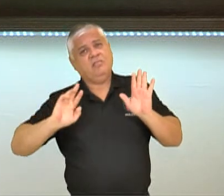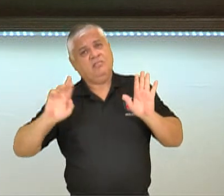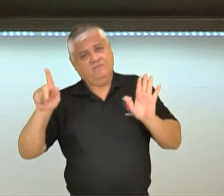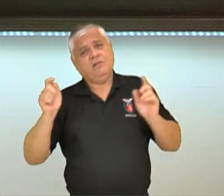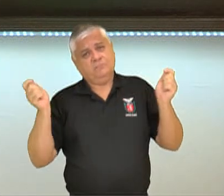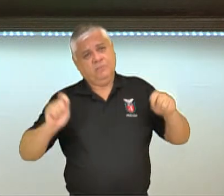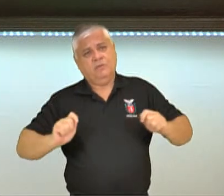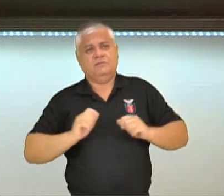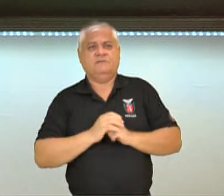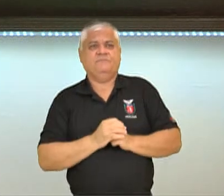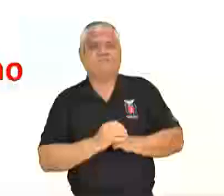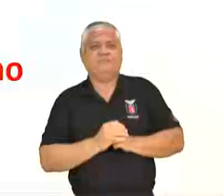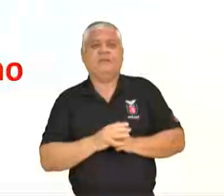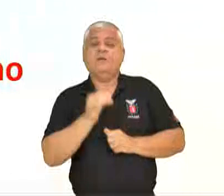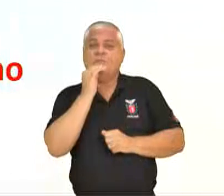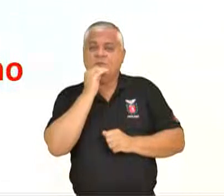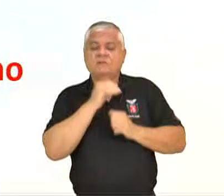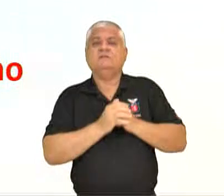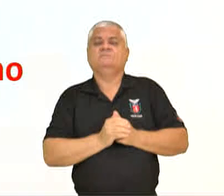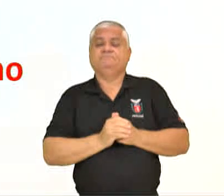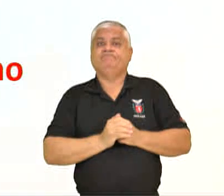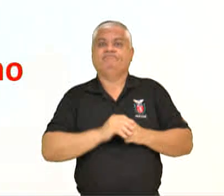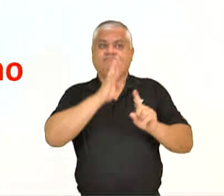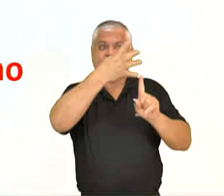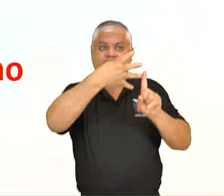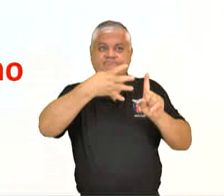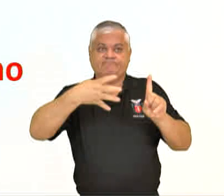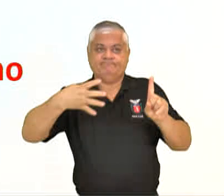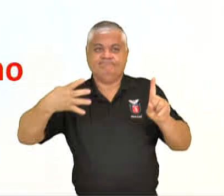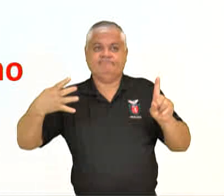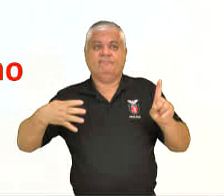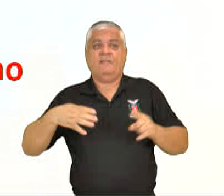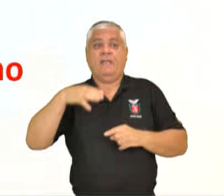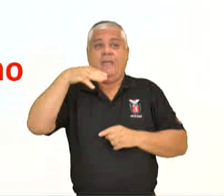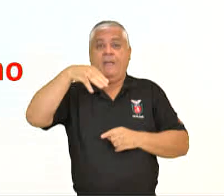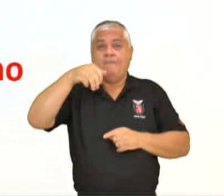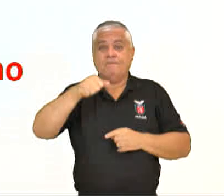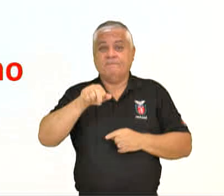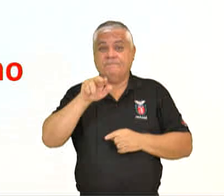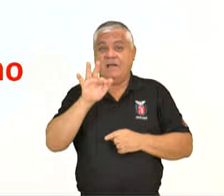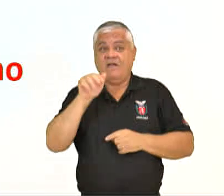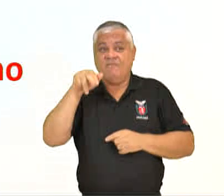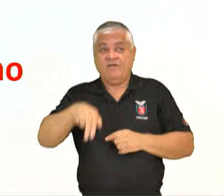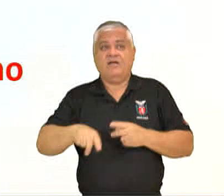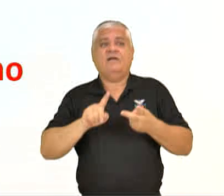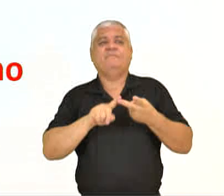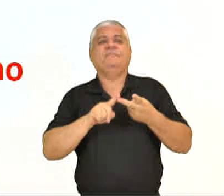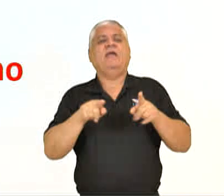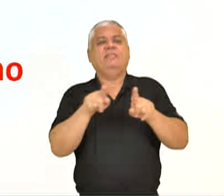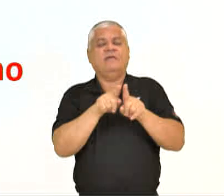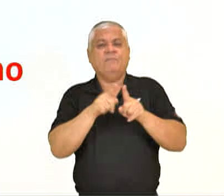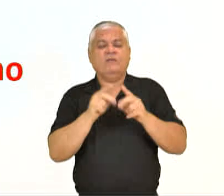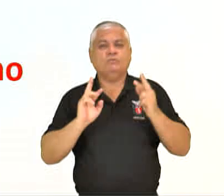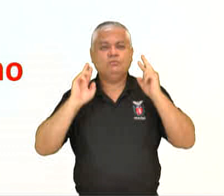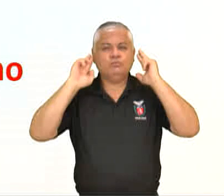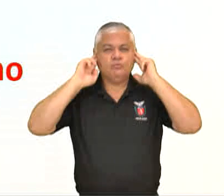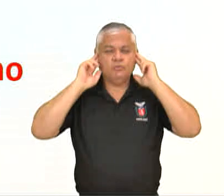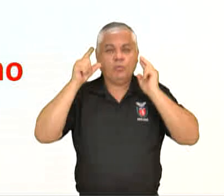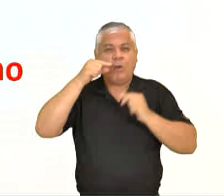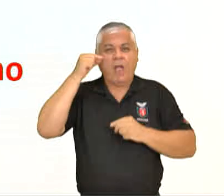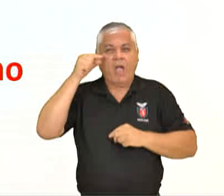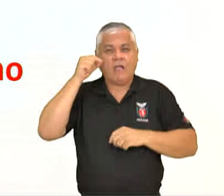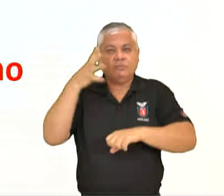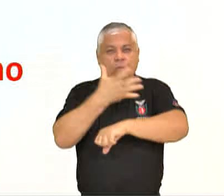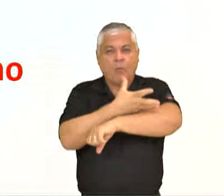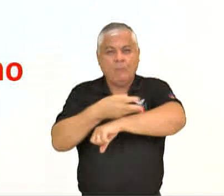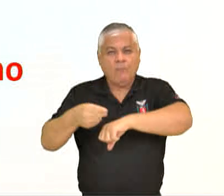alguns aqui, ó. Então a gente falou da síndrome de Marfan, a gente comentou da fenilcetonúria, comentou também da surdez em gatos brancos